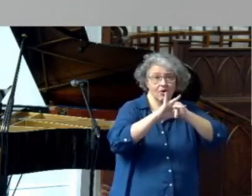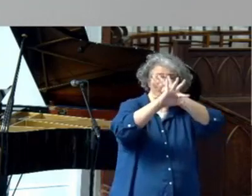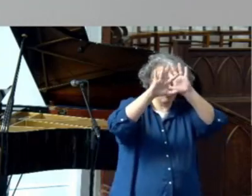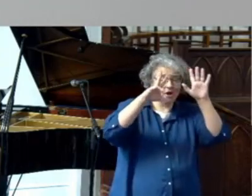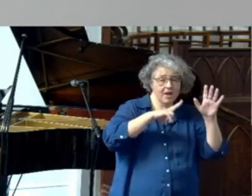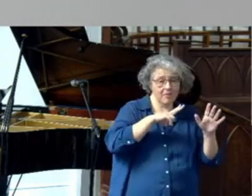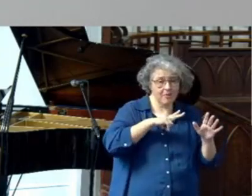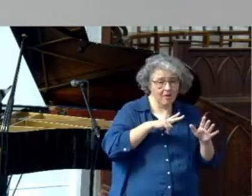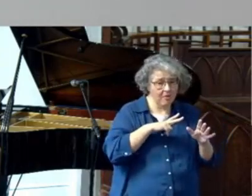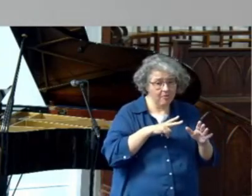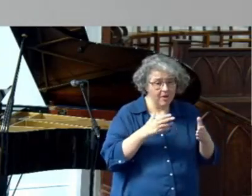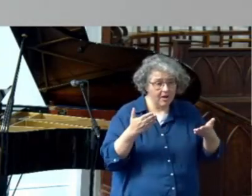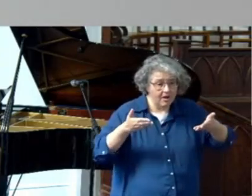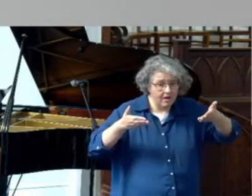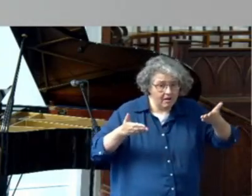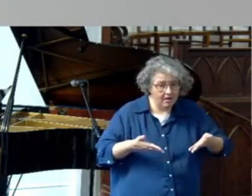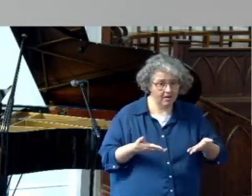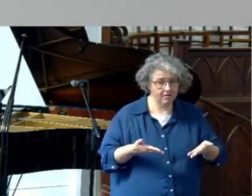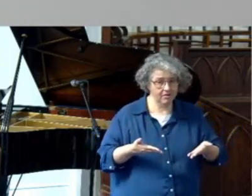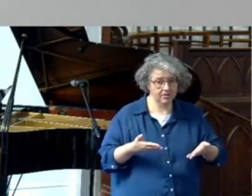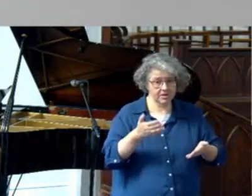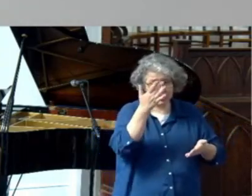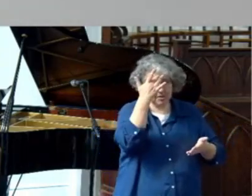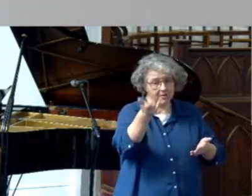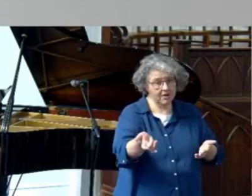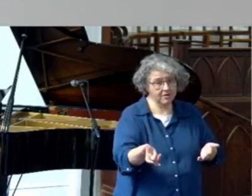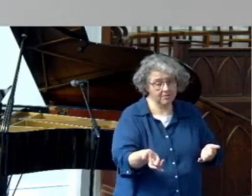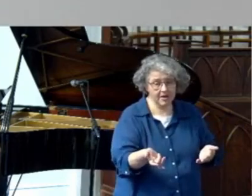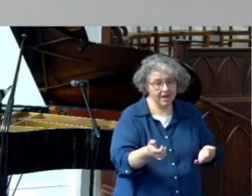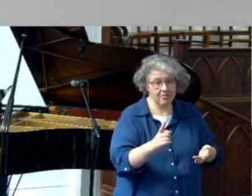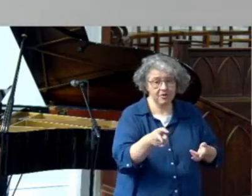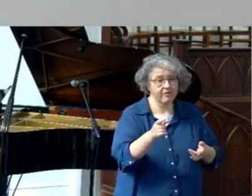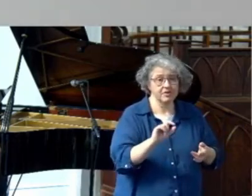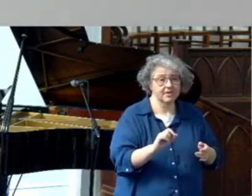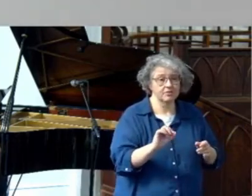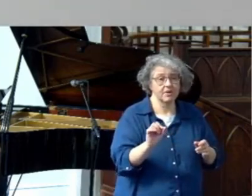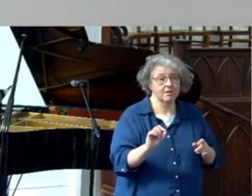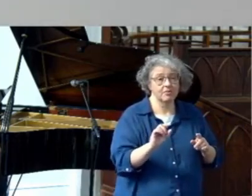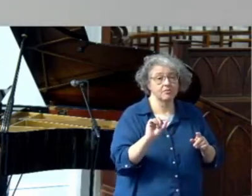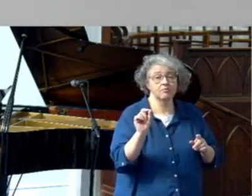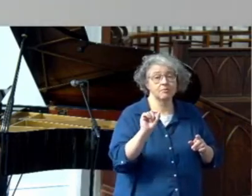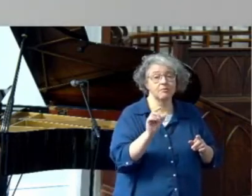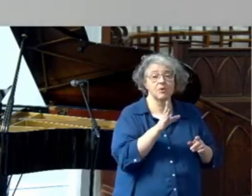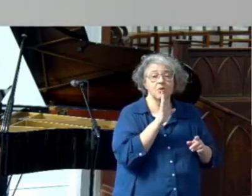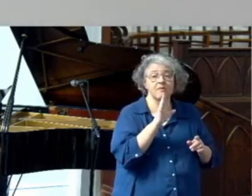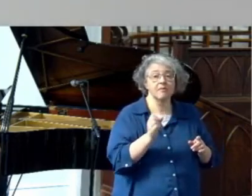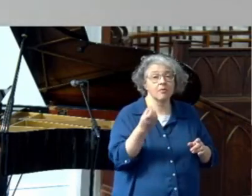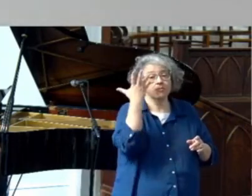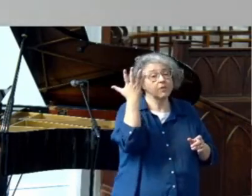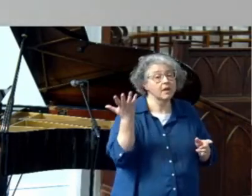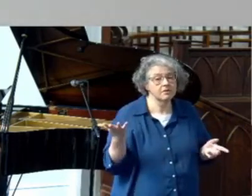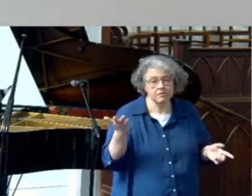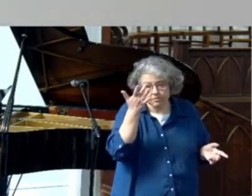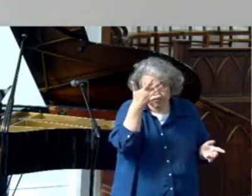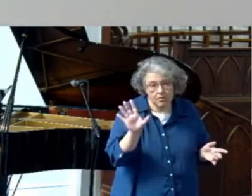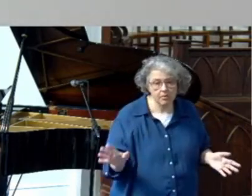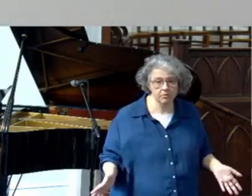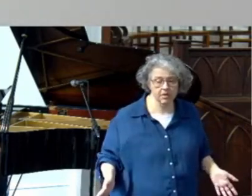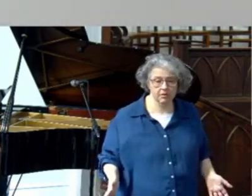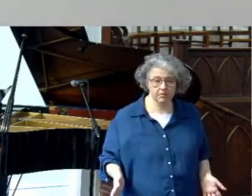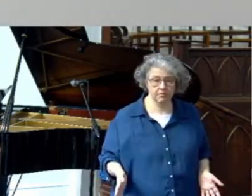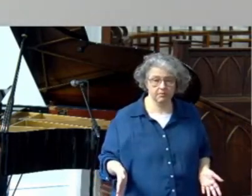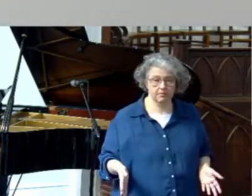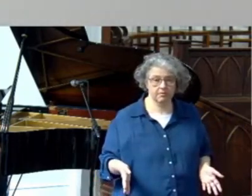à luz. Irmãos, deixa eu falar uma coisa séria aqui, mas seríssima mesmo. Muitos de nós pensam que terão um